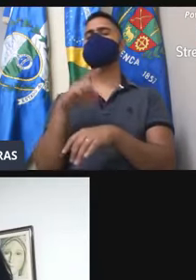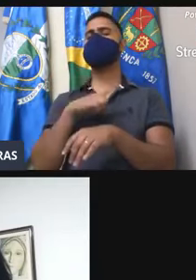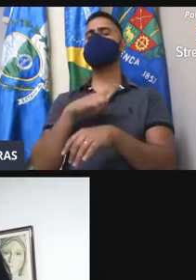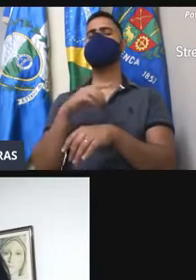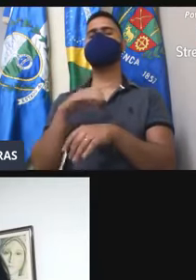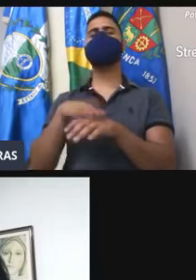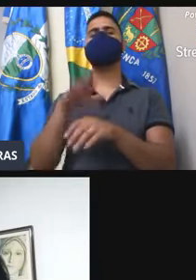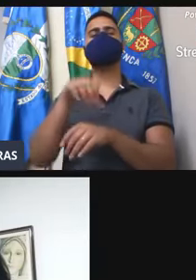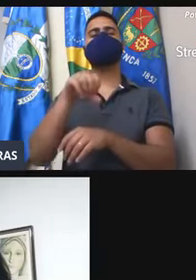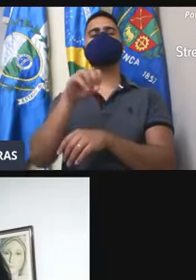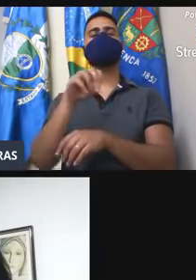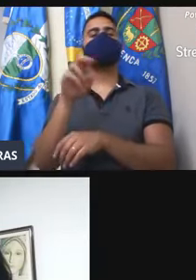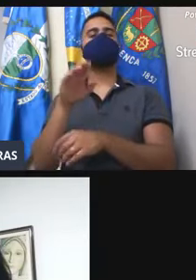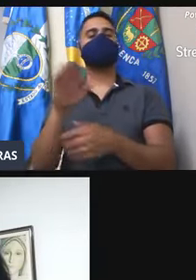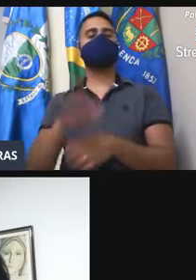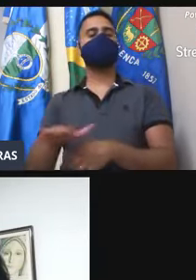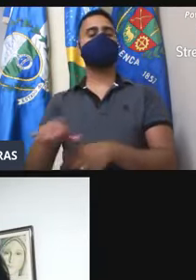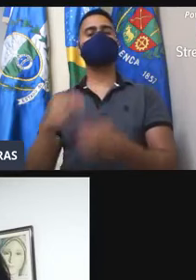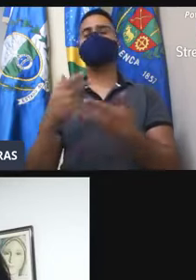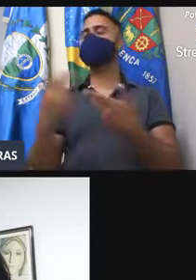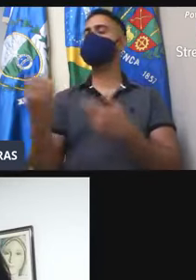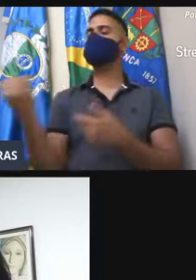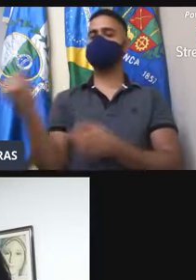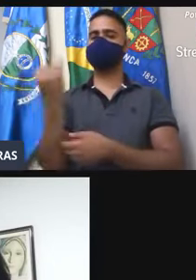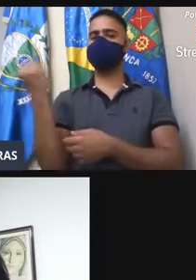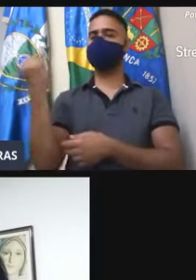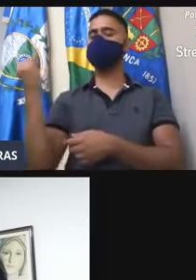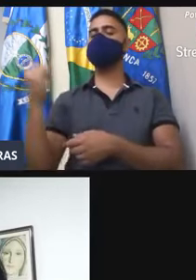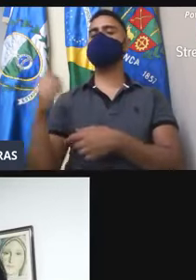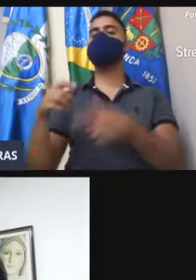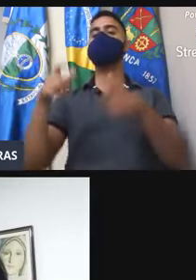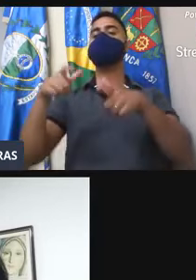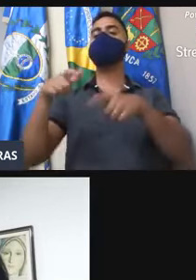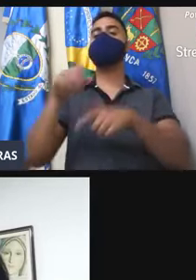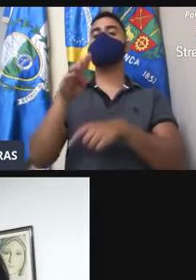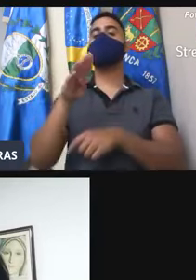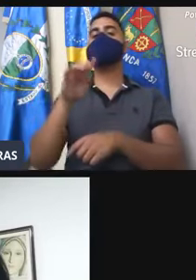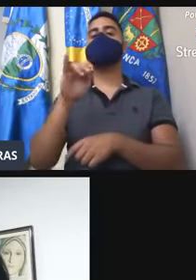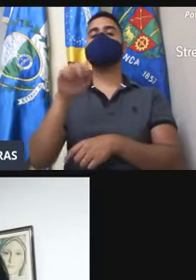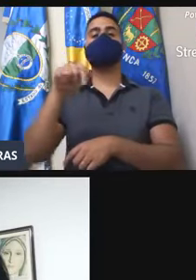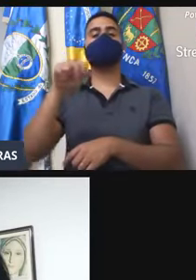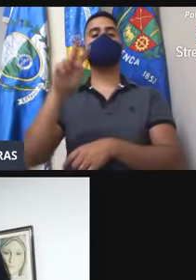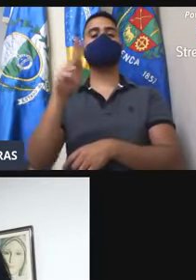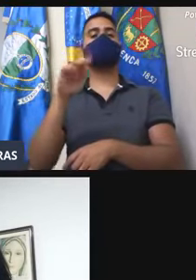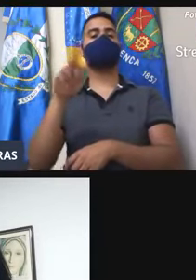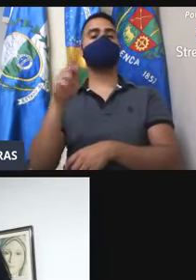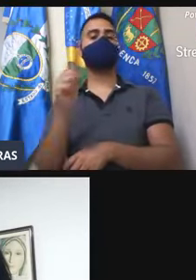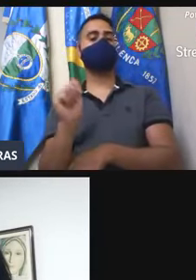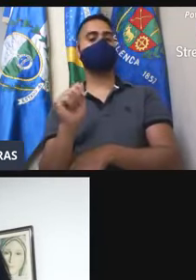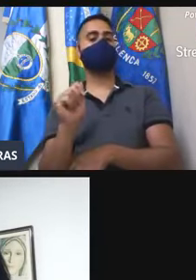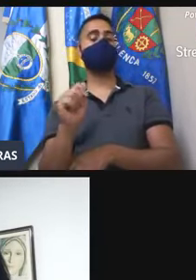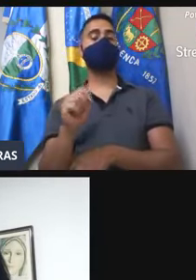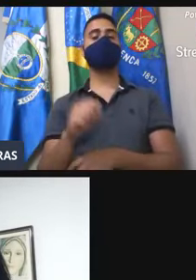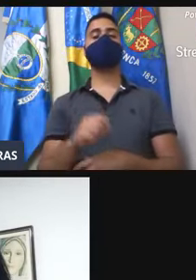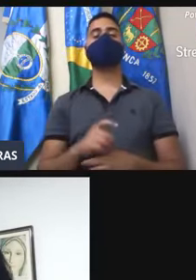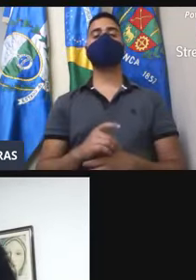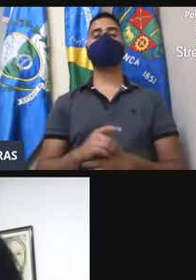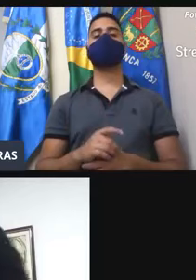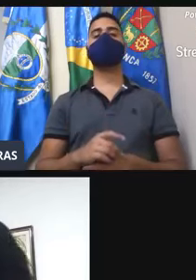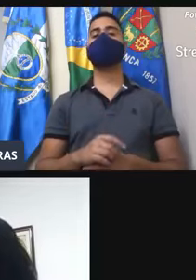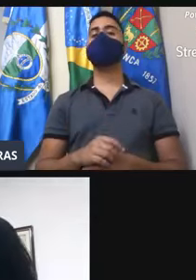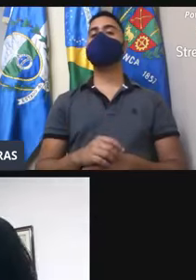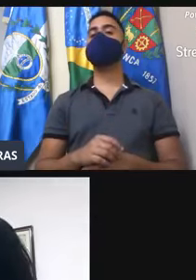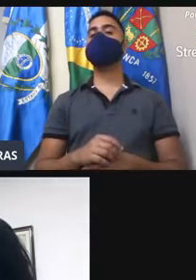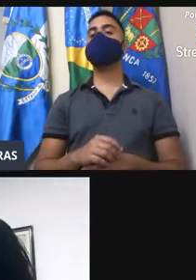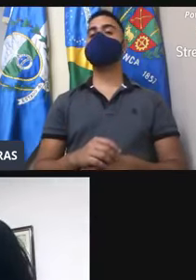90 crianças lá e é fundamental para o bairro da Biquinha que a gente reforce, Mara, as ações sendo